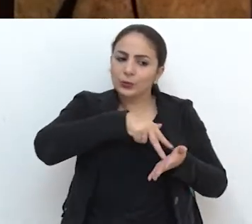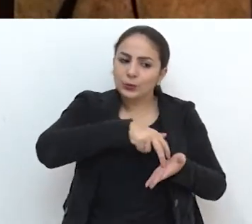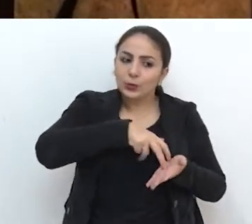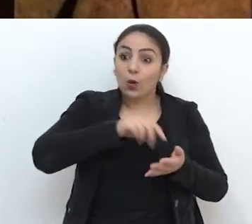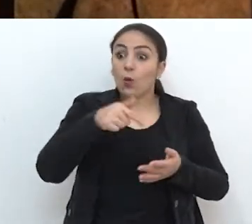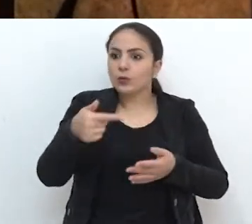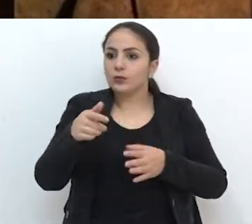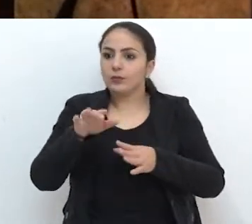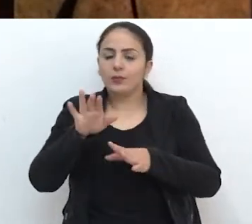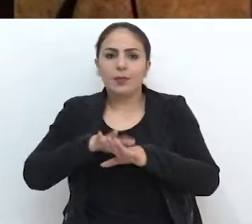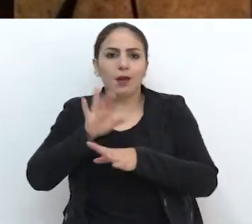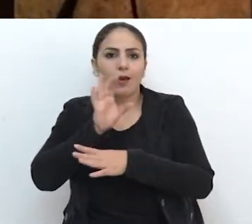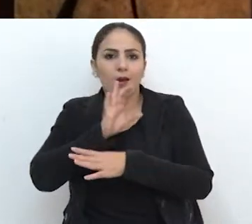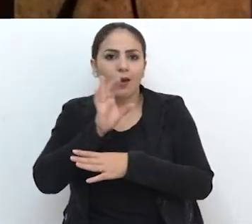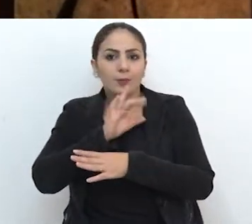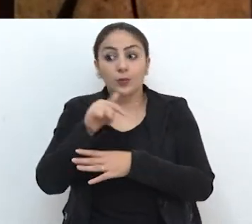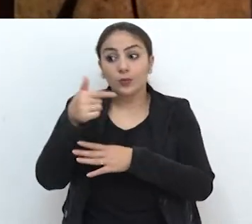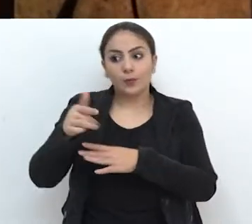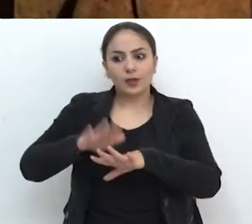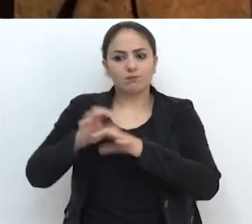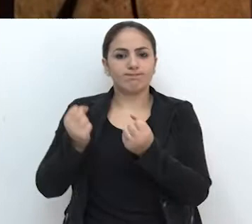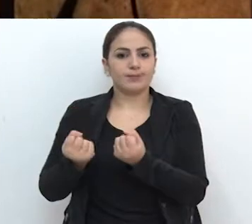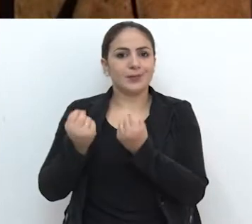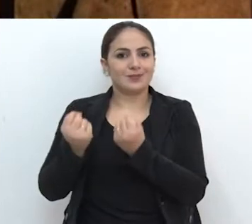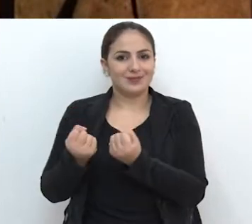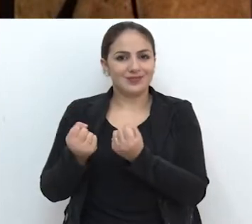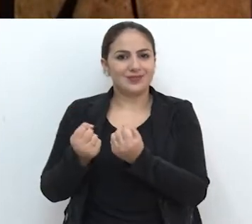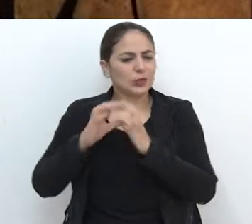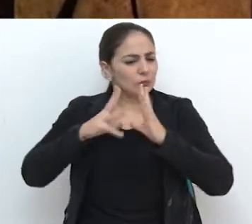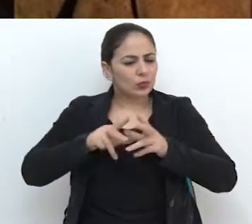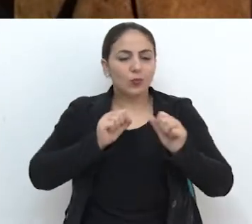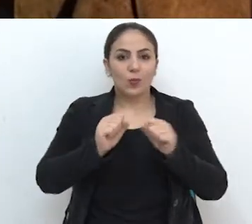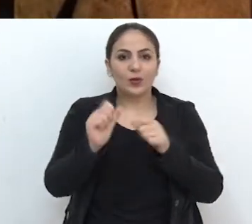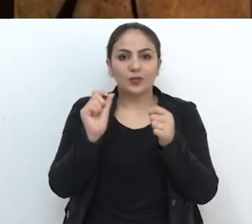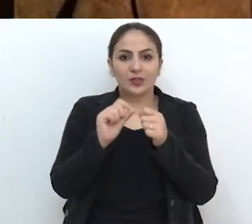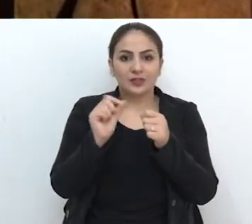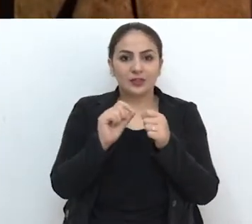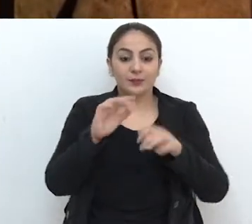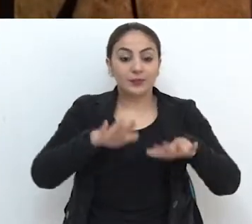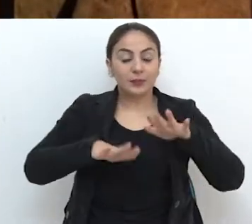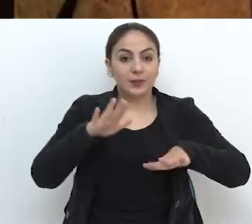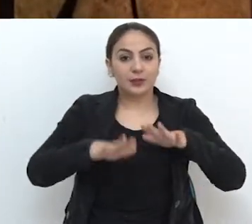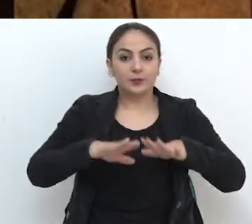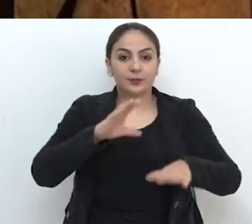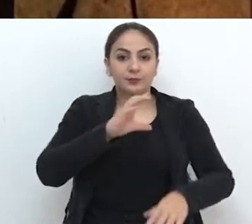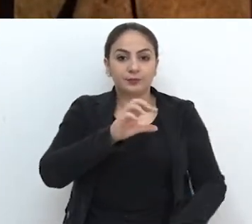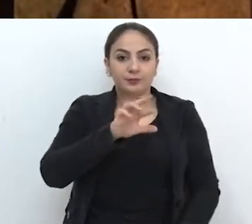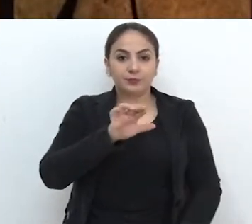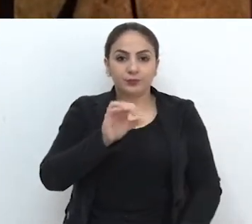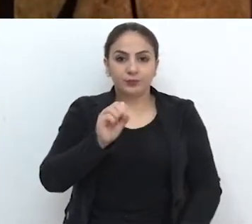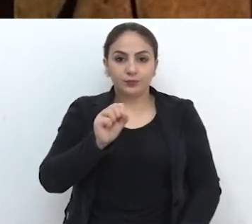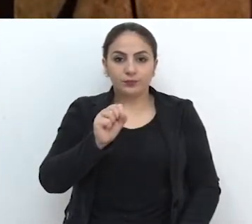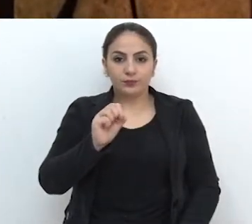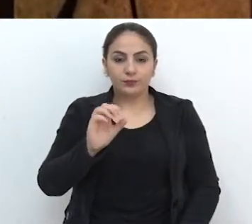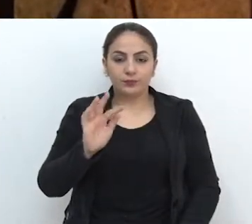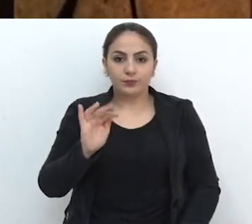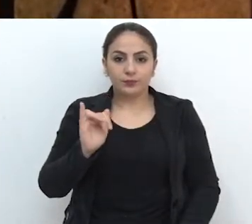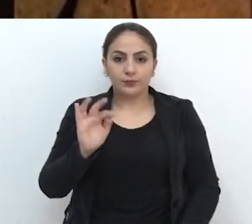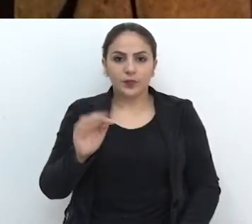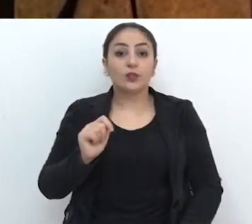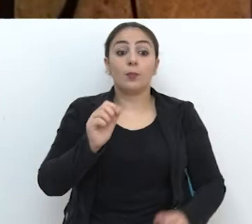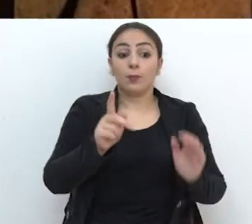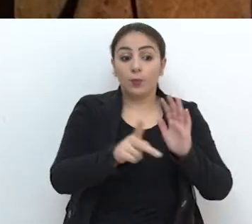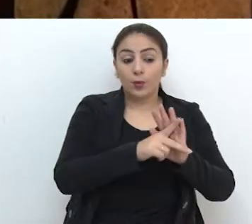carga, o outro com menos carga. Então, assim, é uma aula que todos podem fazer. Tá? Tanto que no decorrer do CrossFit tem a CrossFit